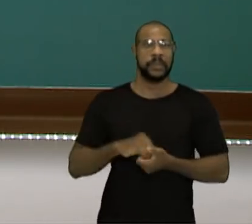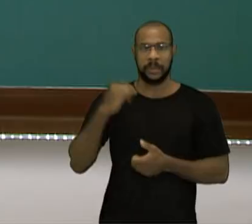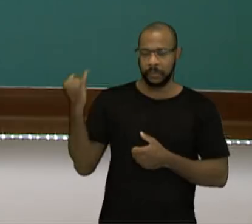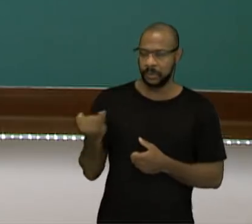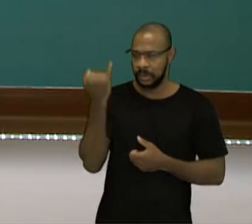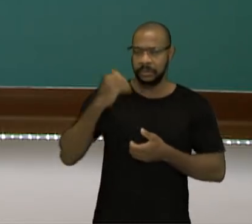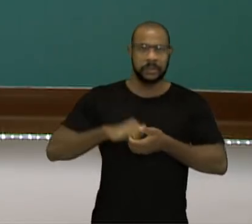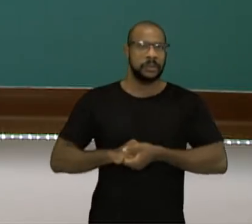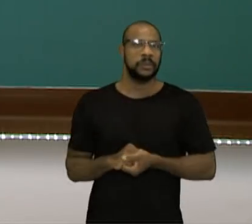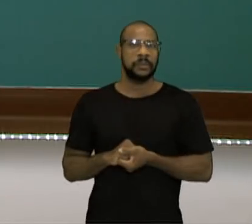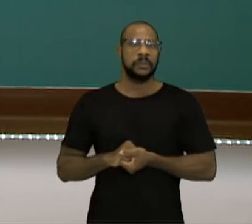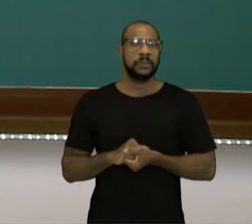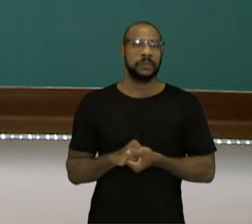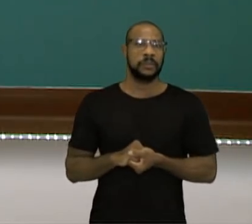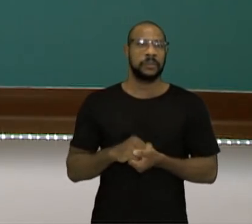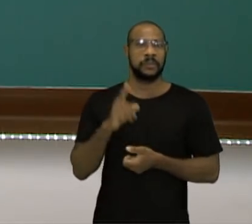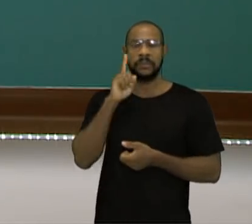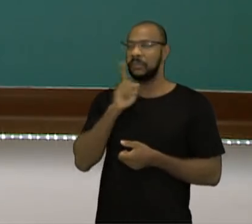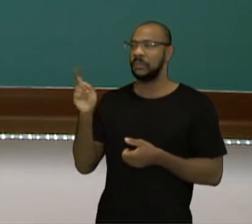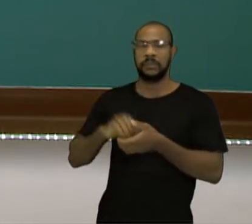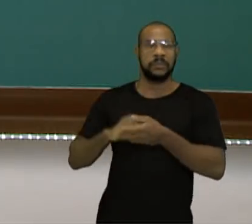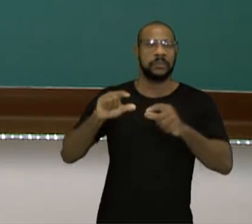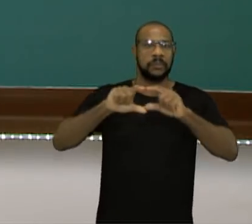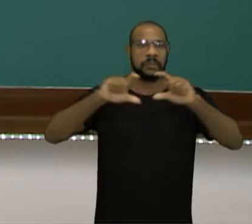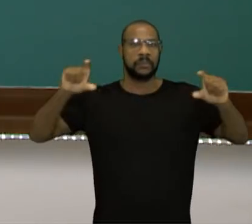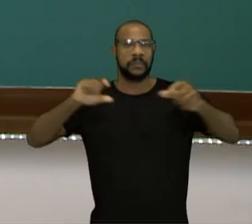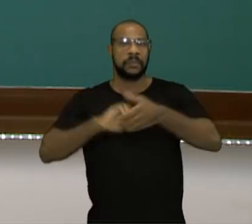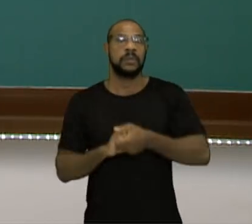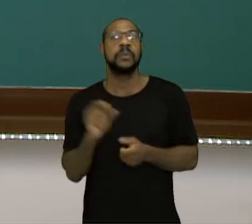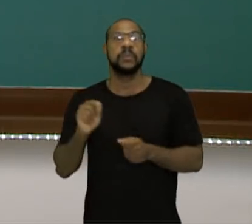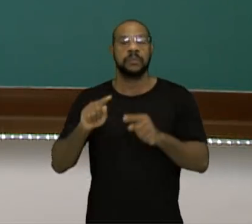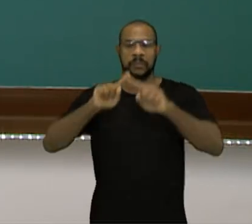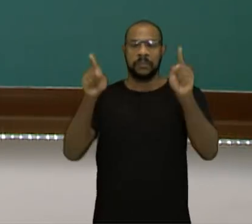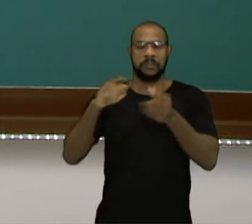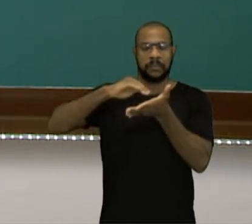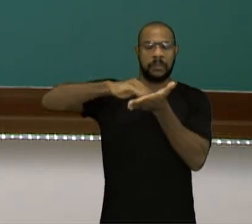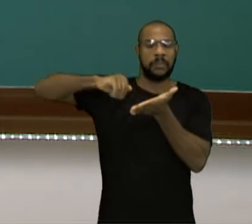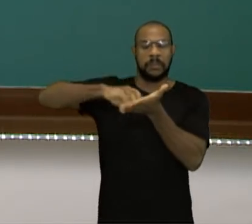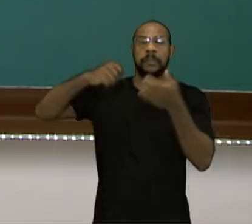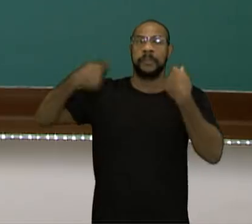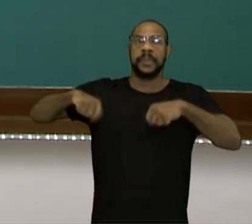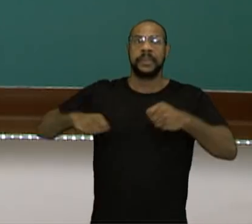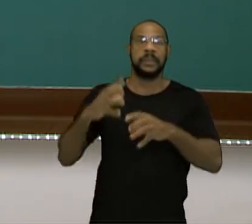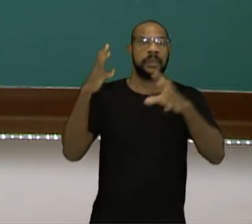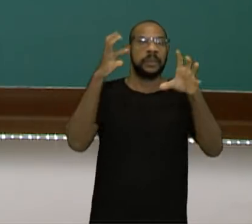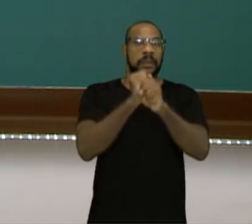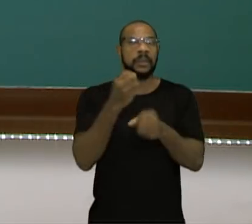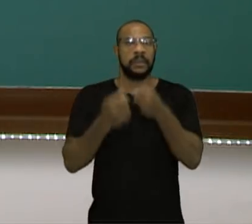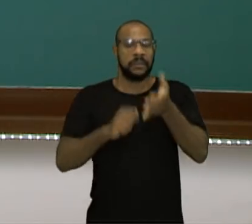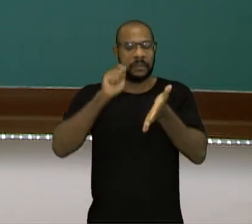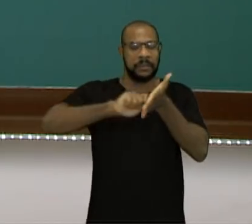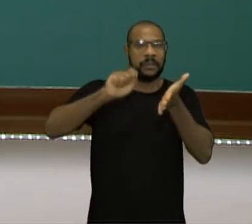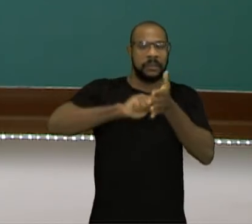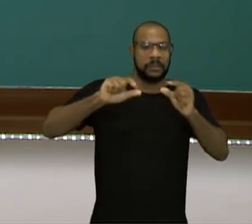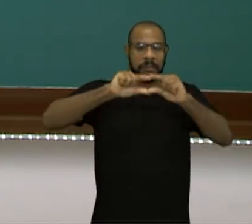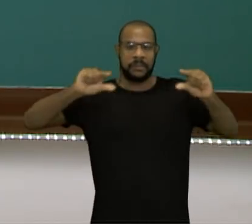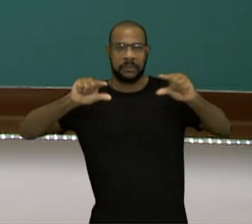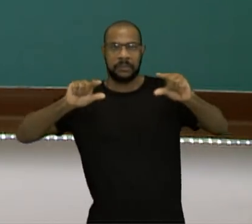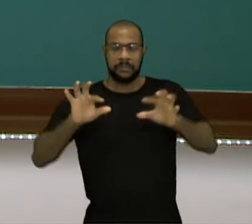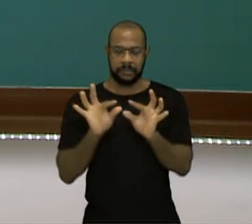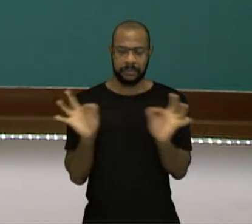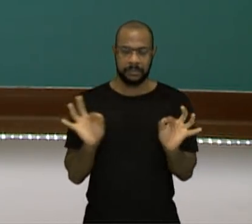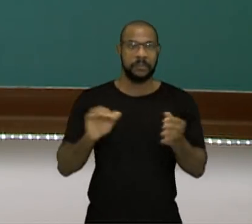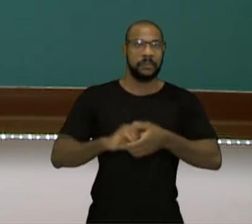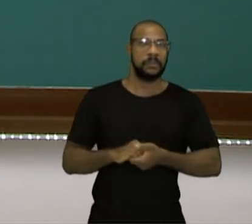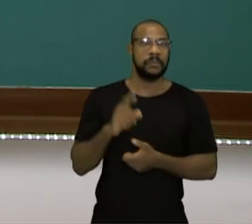importante. Então, numa notação simplificada, a gente vai eliminar os parênteses para tornar essa escrita mais simples, né?